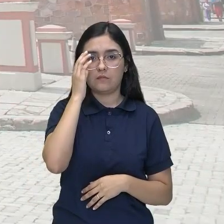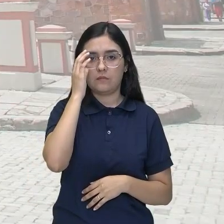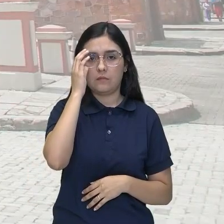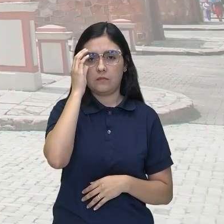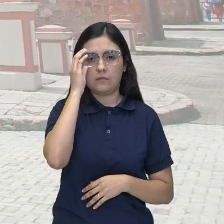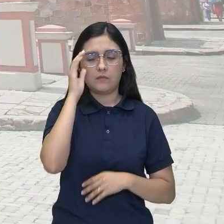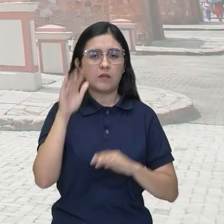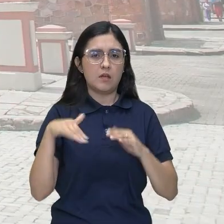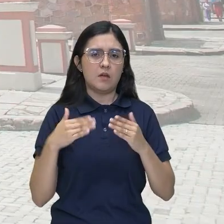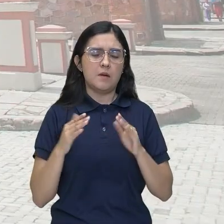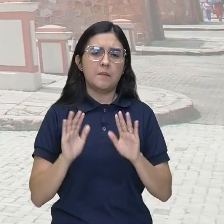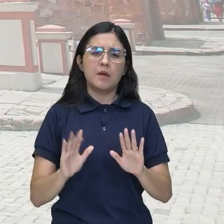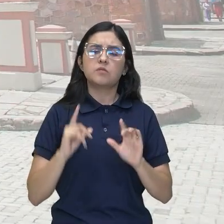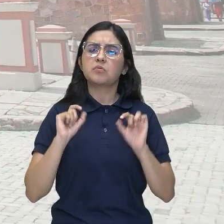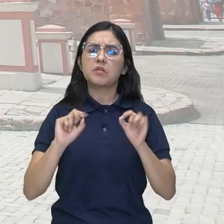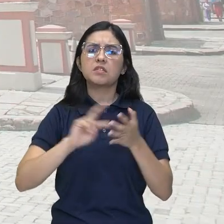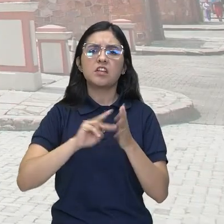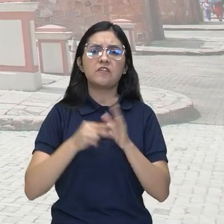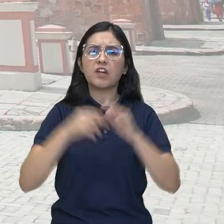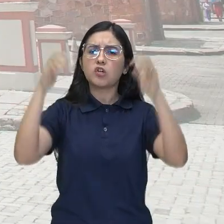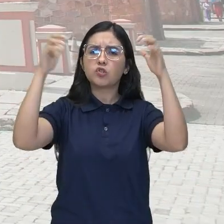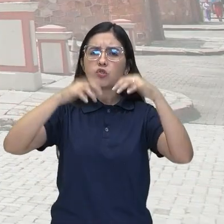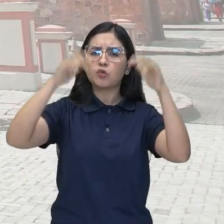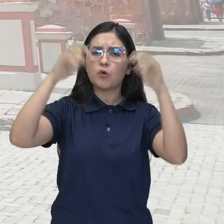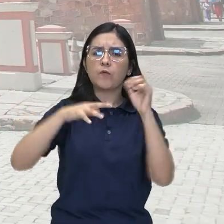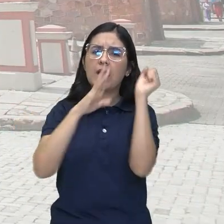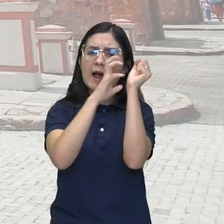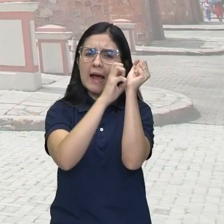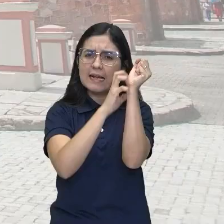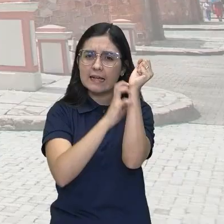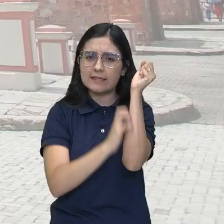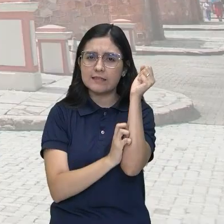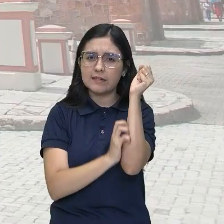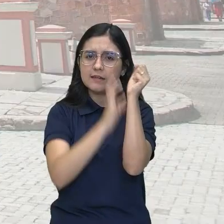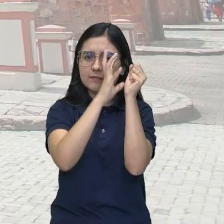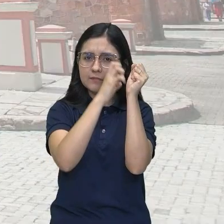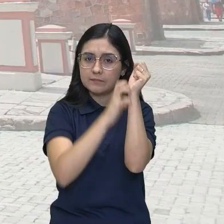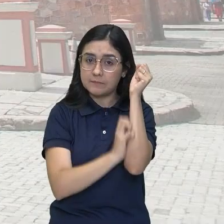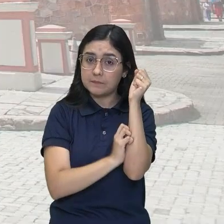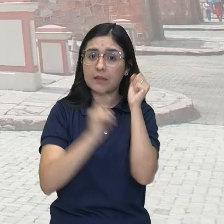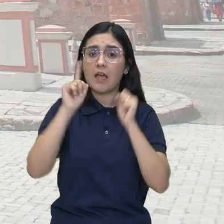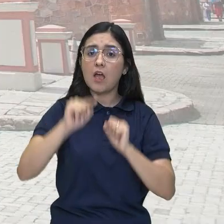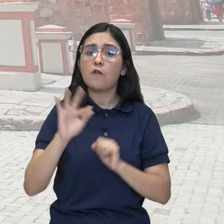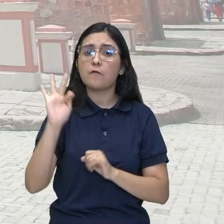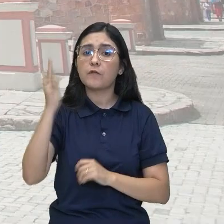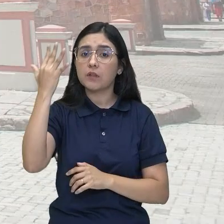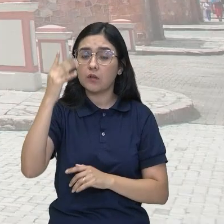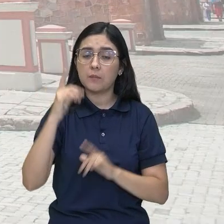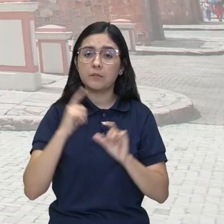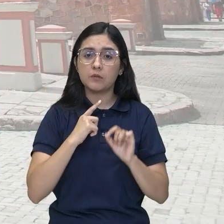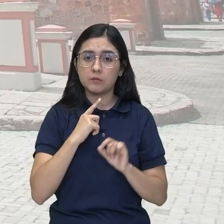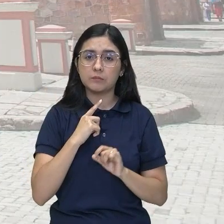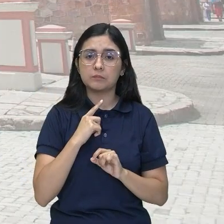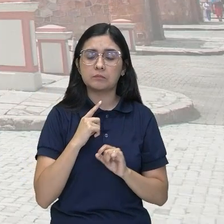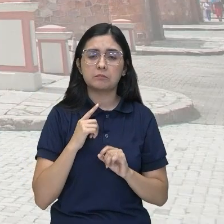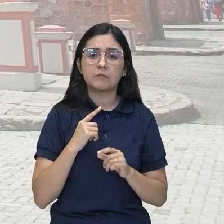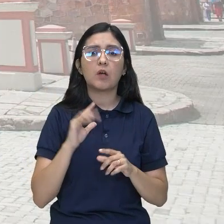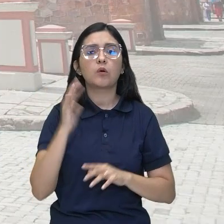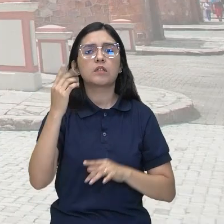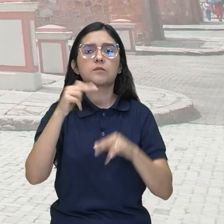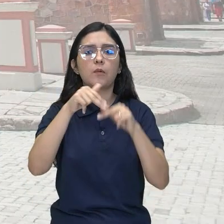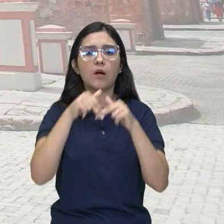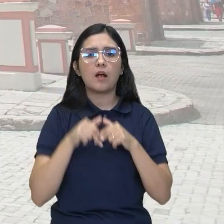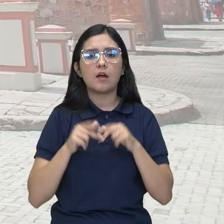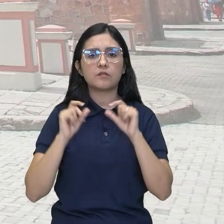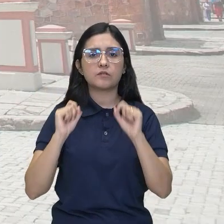O que seria a chuva ácida, né? A chuva ácida é um fenômeno que é causado pela